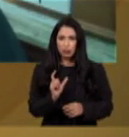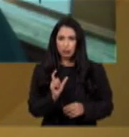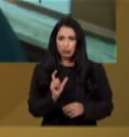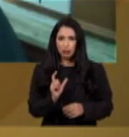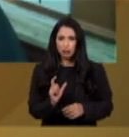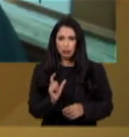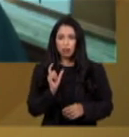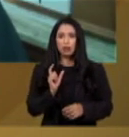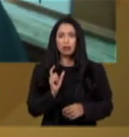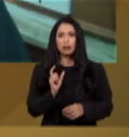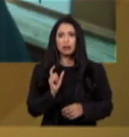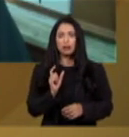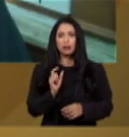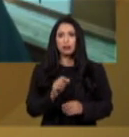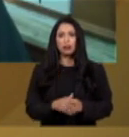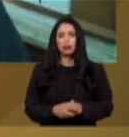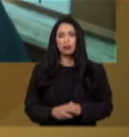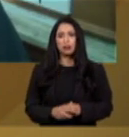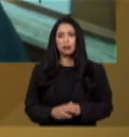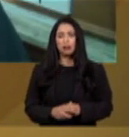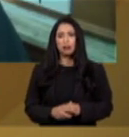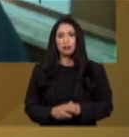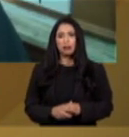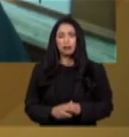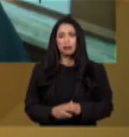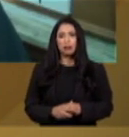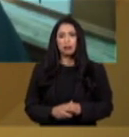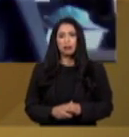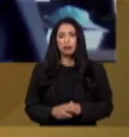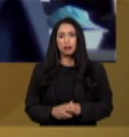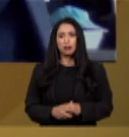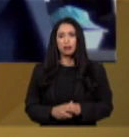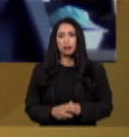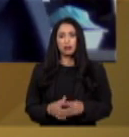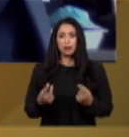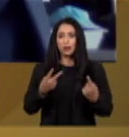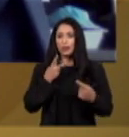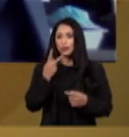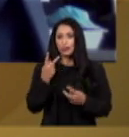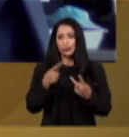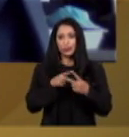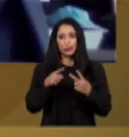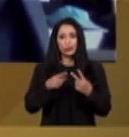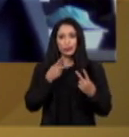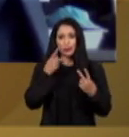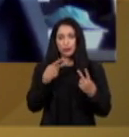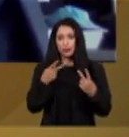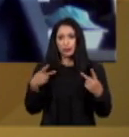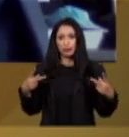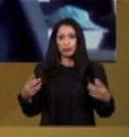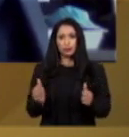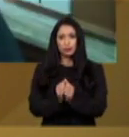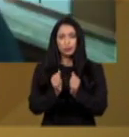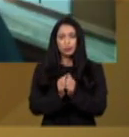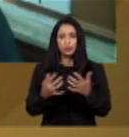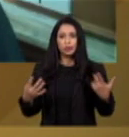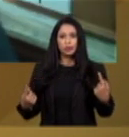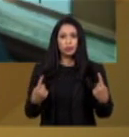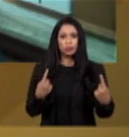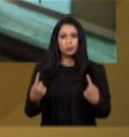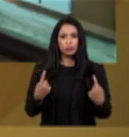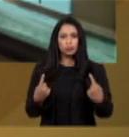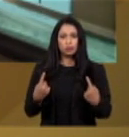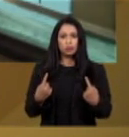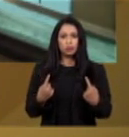Ministro Marco Aurélio, é que. São para os impugnados. Do julgamento do Supremo. Na atuação no colegiado maior. É